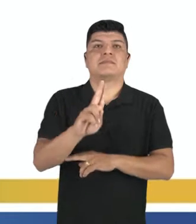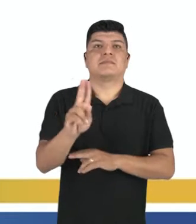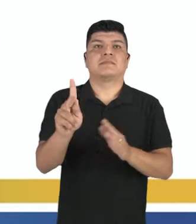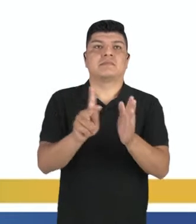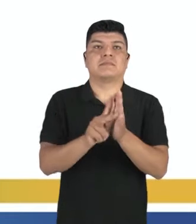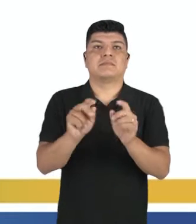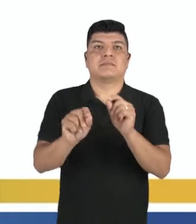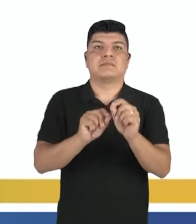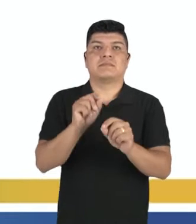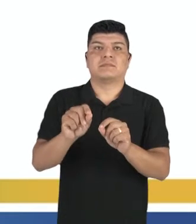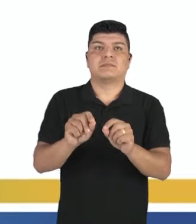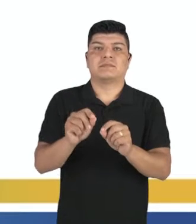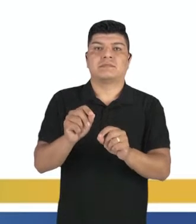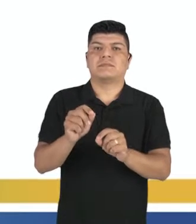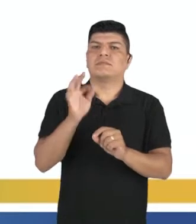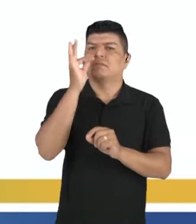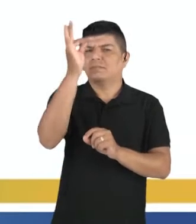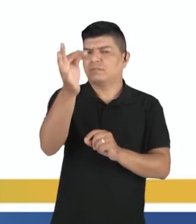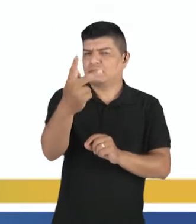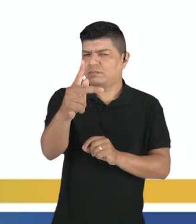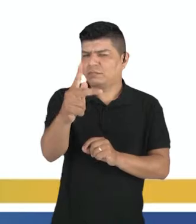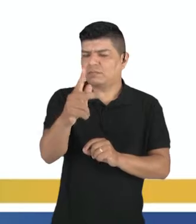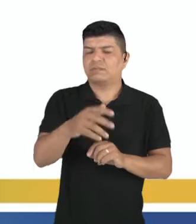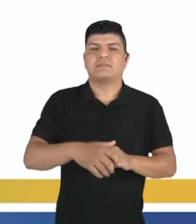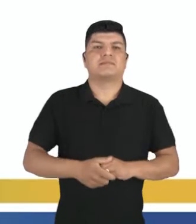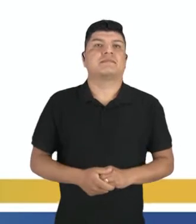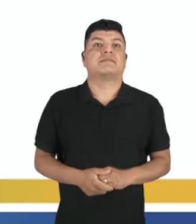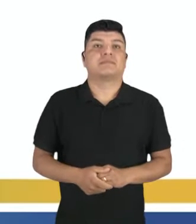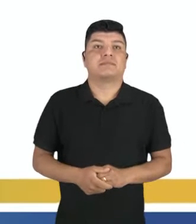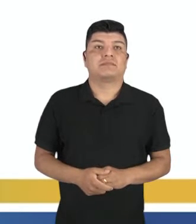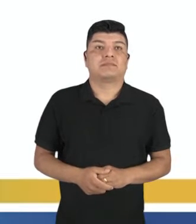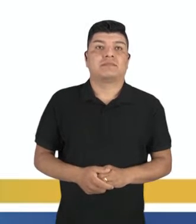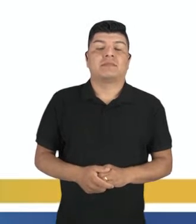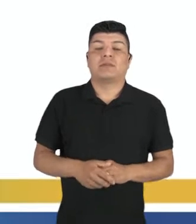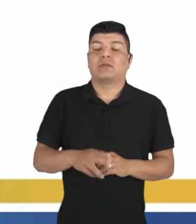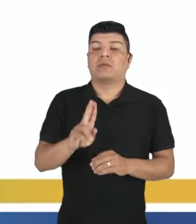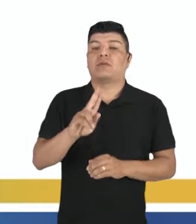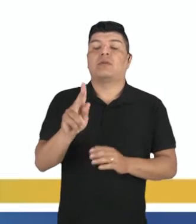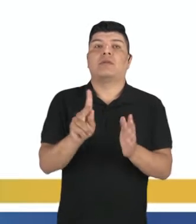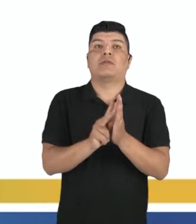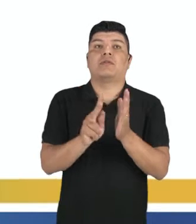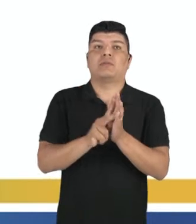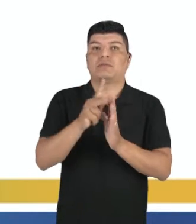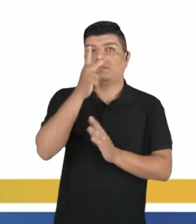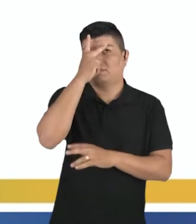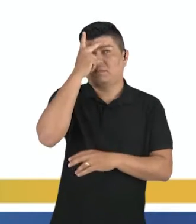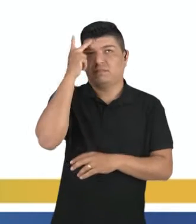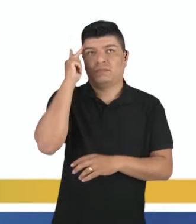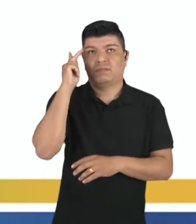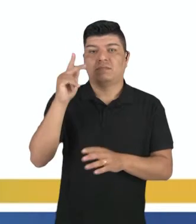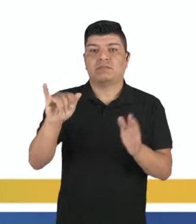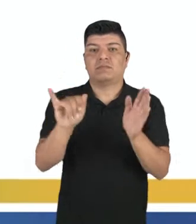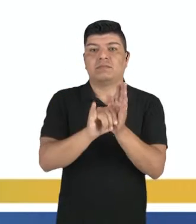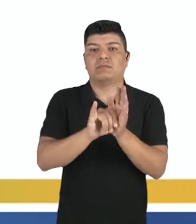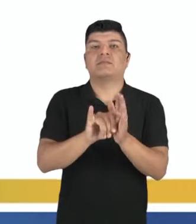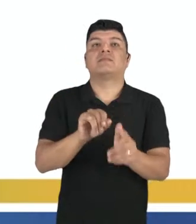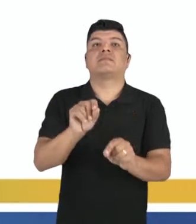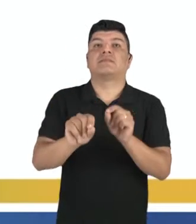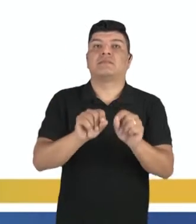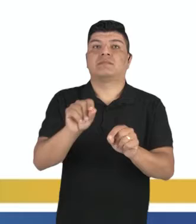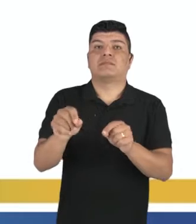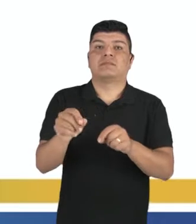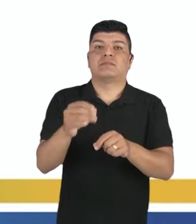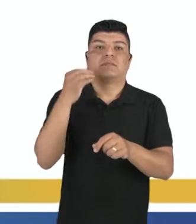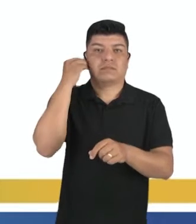nome define seu destino? Será? O nome próprio da pessoa marca a sua identidade e a